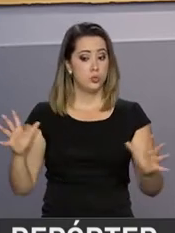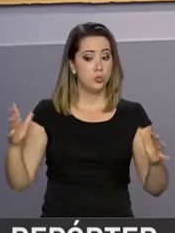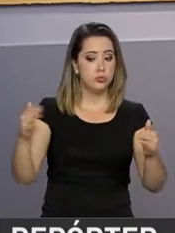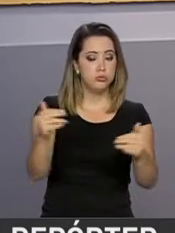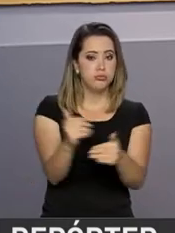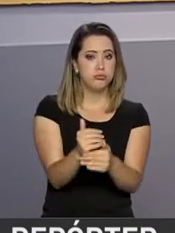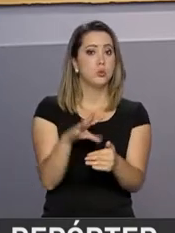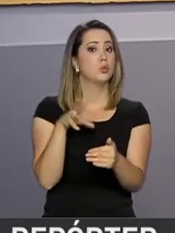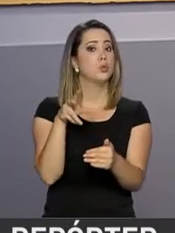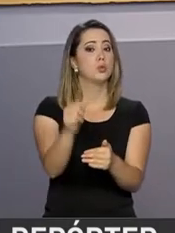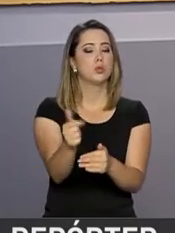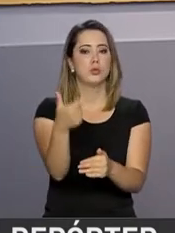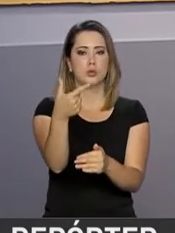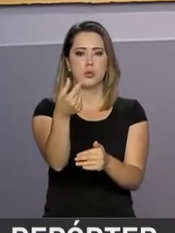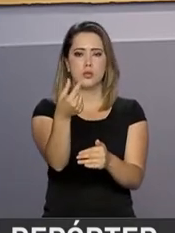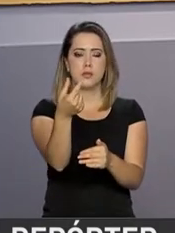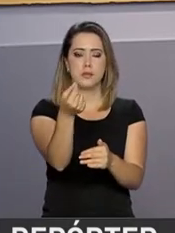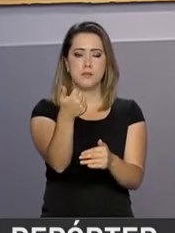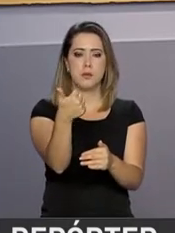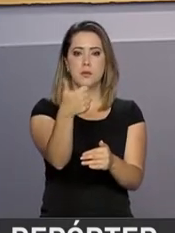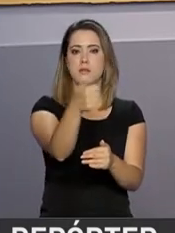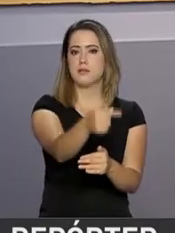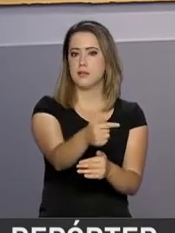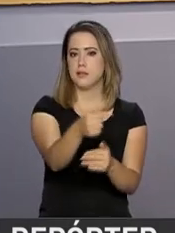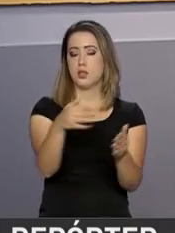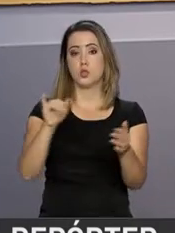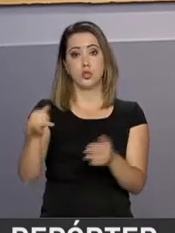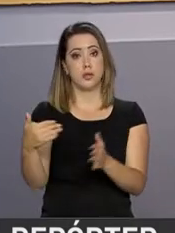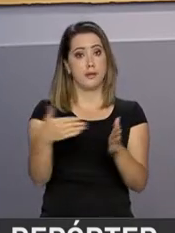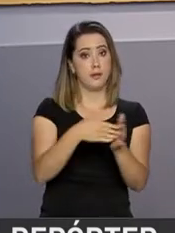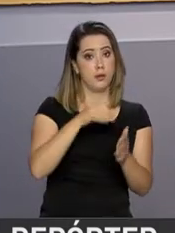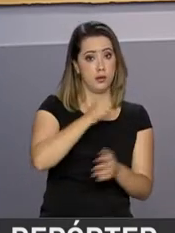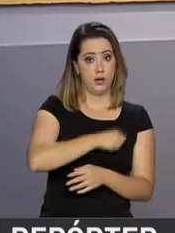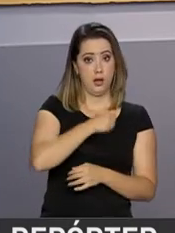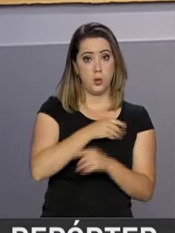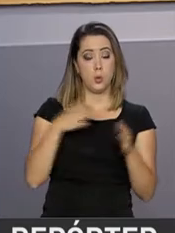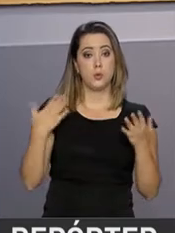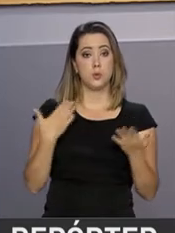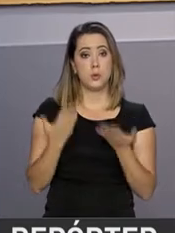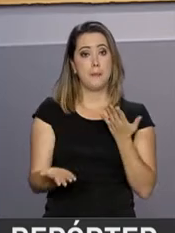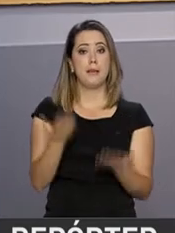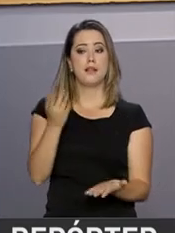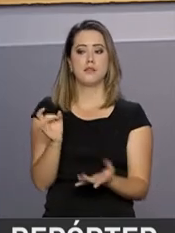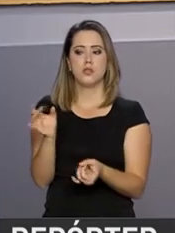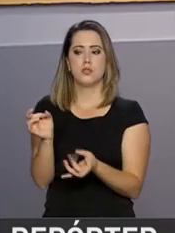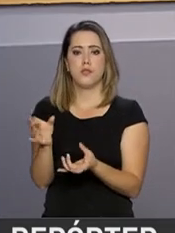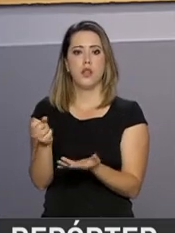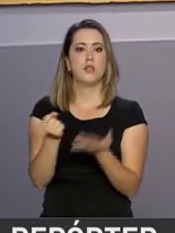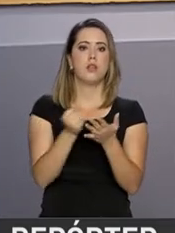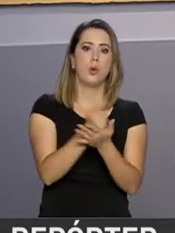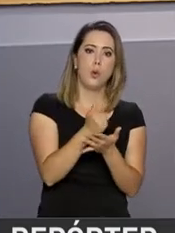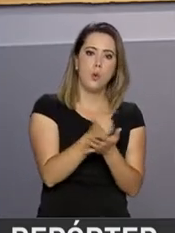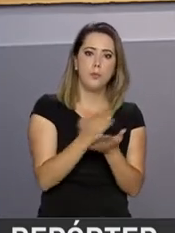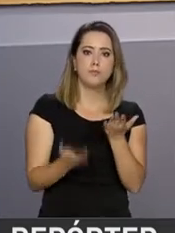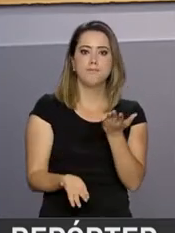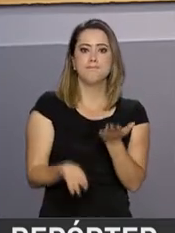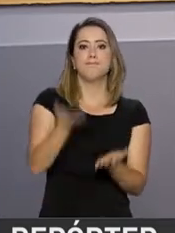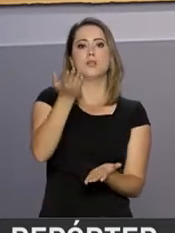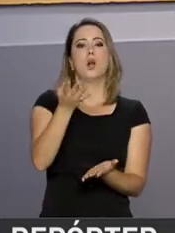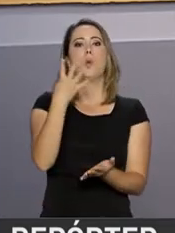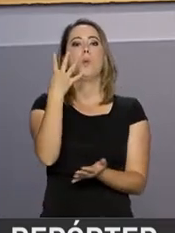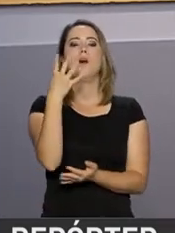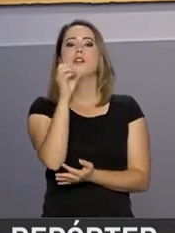de 2017 de janeiro a agosto a balança registrou superávit de mais de 48 bilhões de dólares